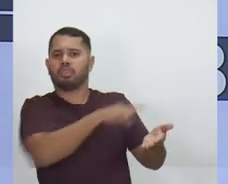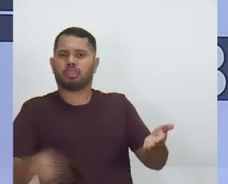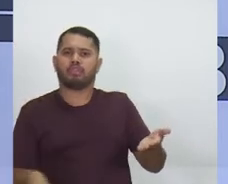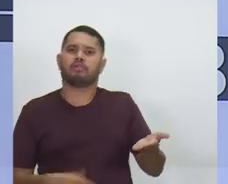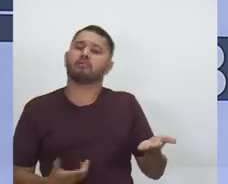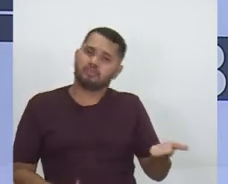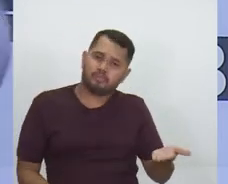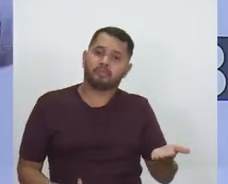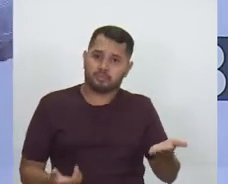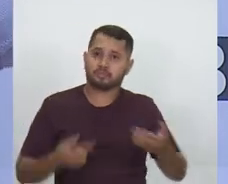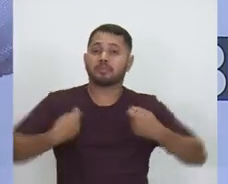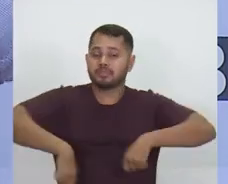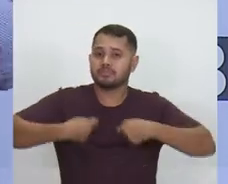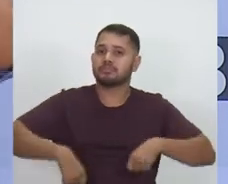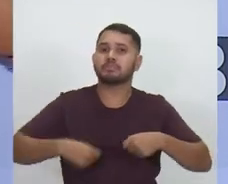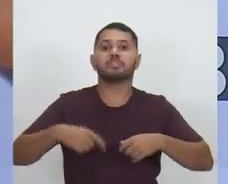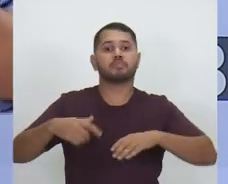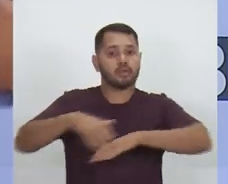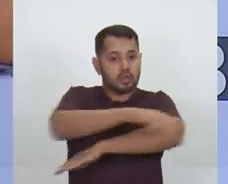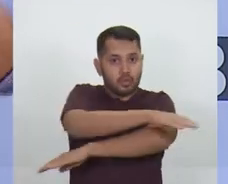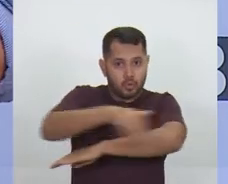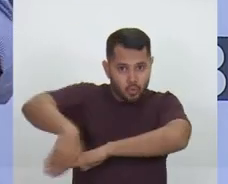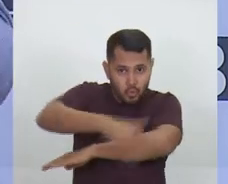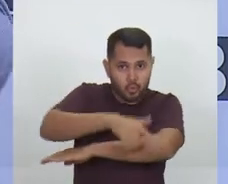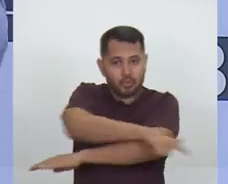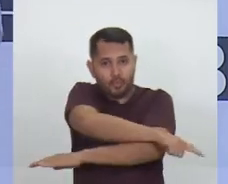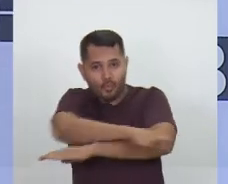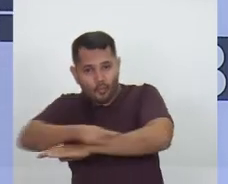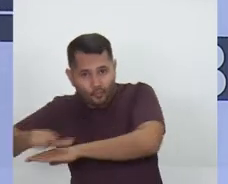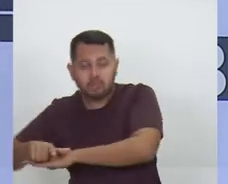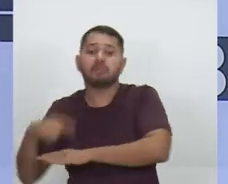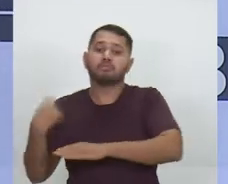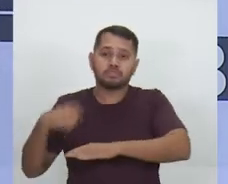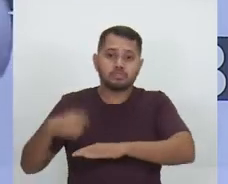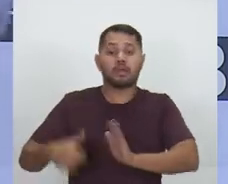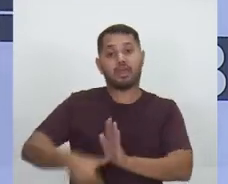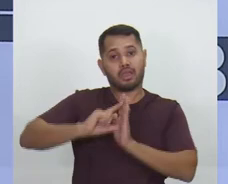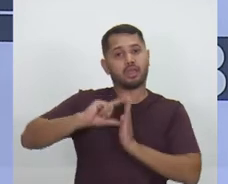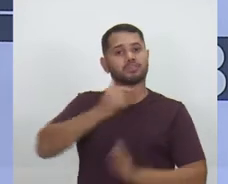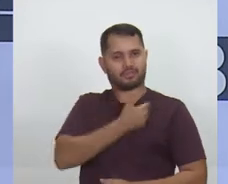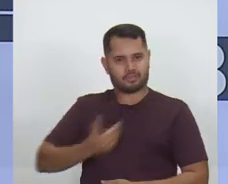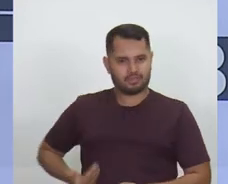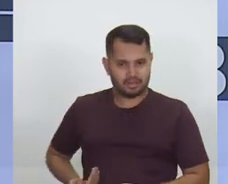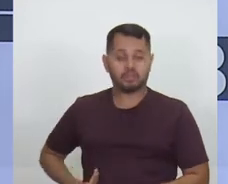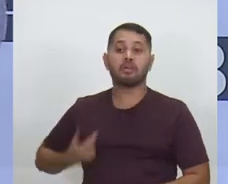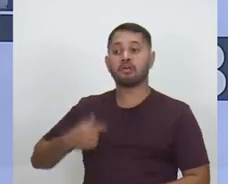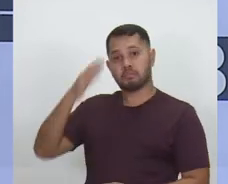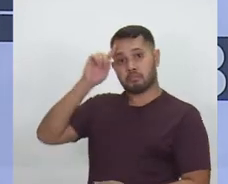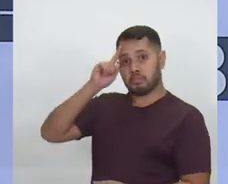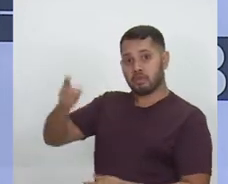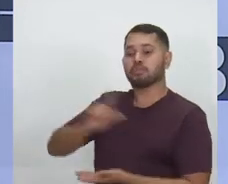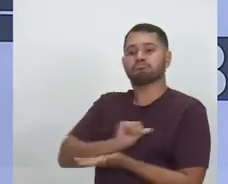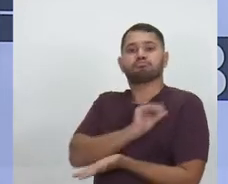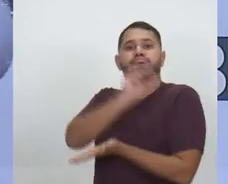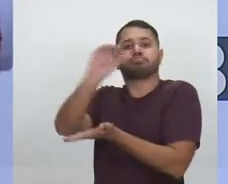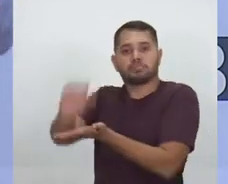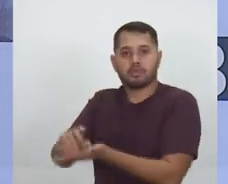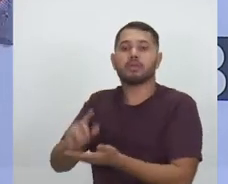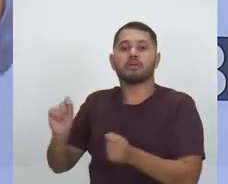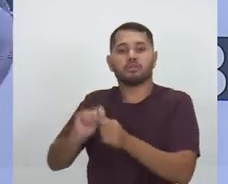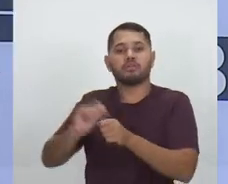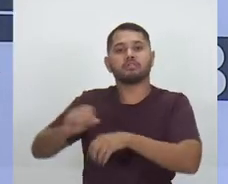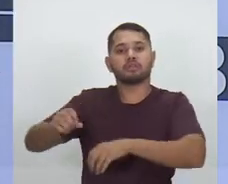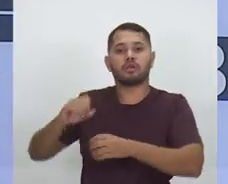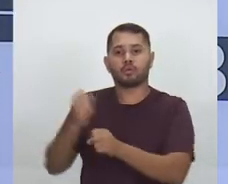nós precisamos asfaltar os ramais e vicinais e quando estive governador eu dei a ordem de serviço para o asfaltamento de mais